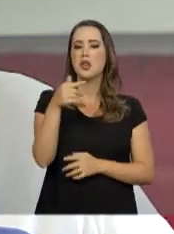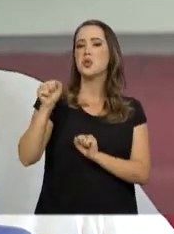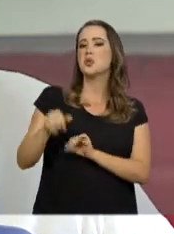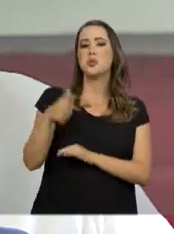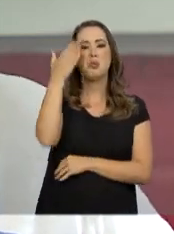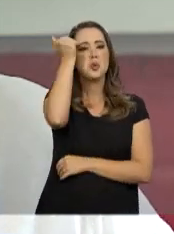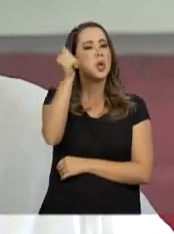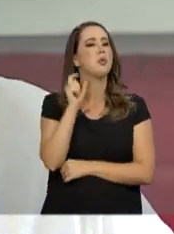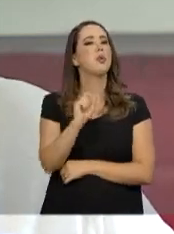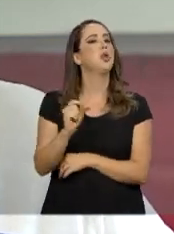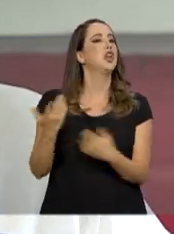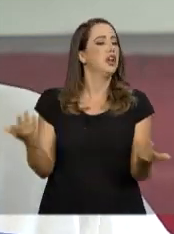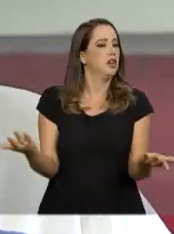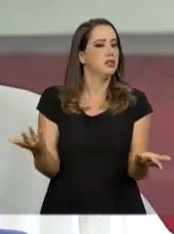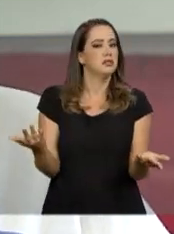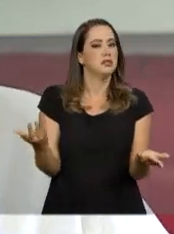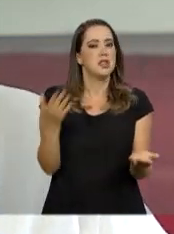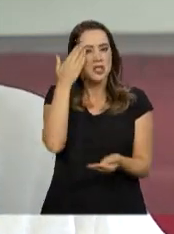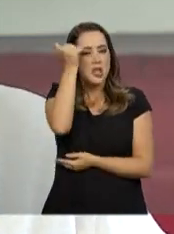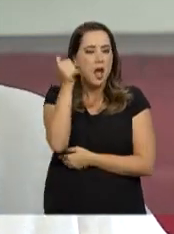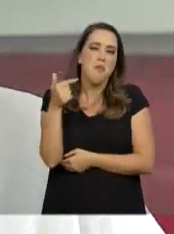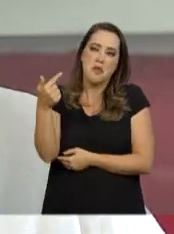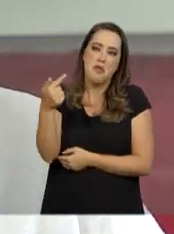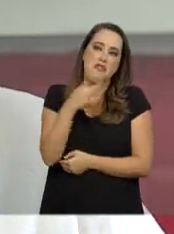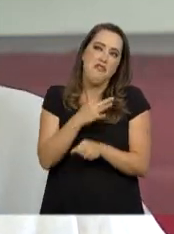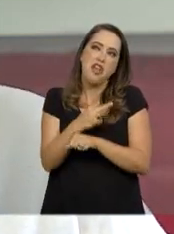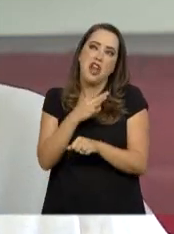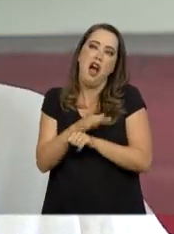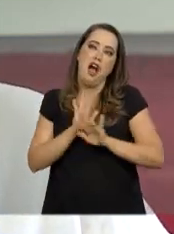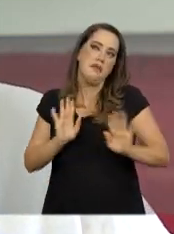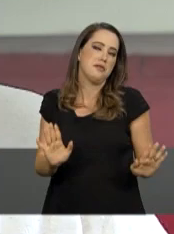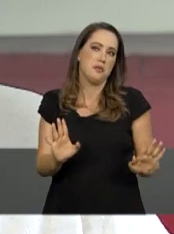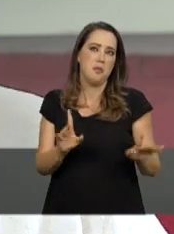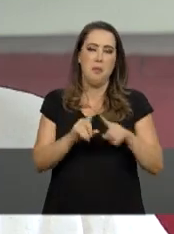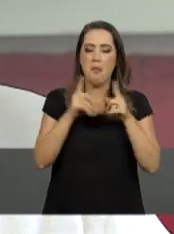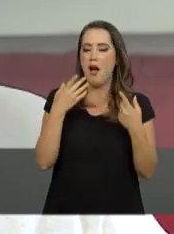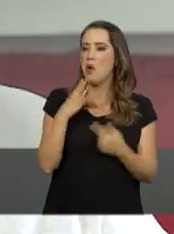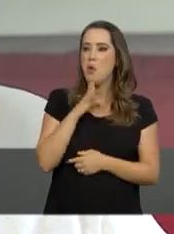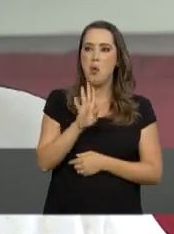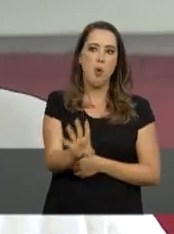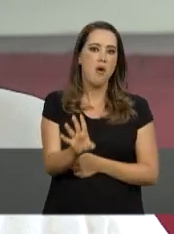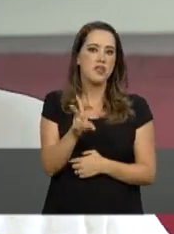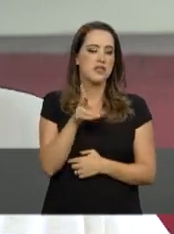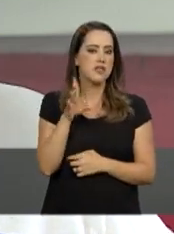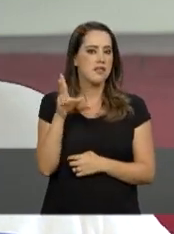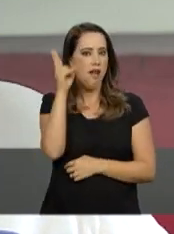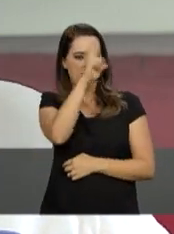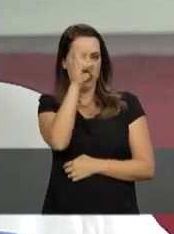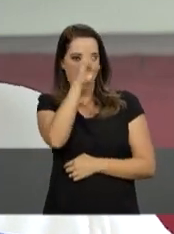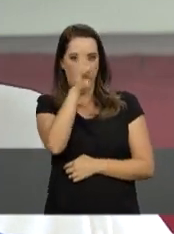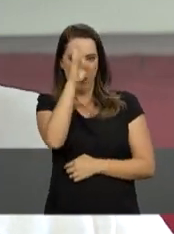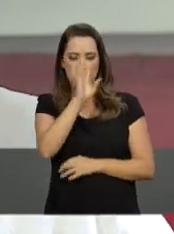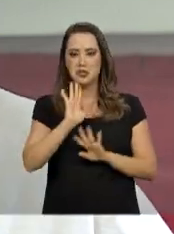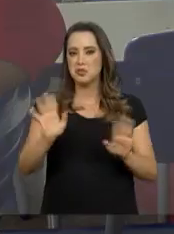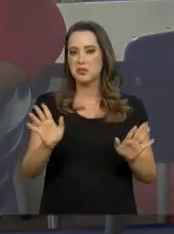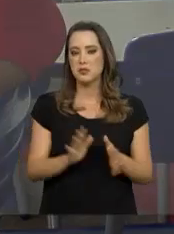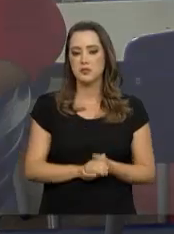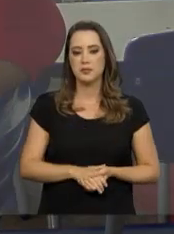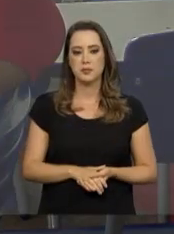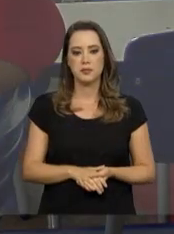sabia. Sabia que era dia 7 de setembro. Mas não conhecia dia 7, só sabia dia 7 de setembro, pronto.